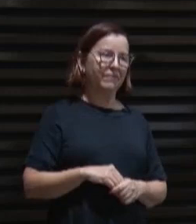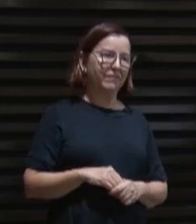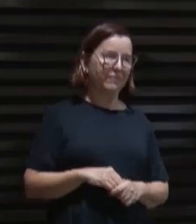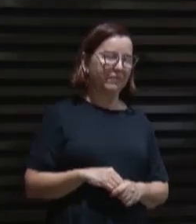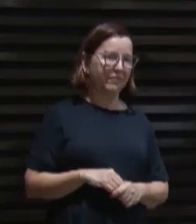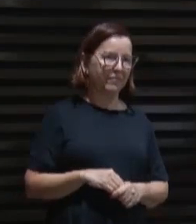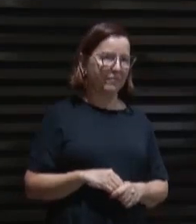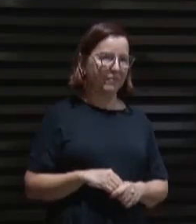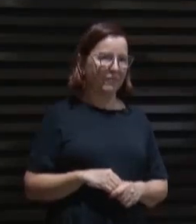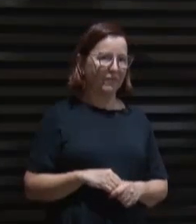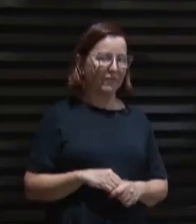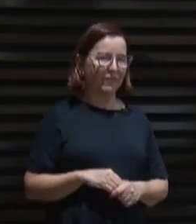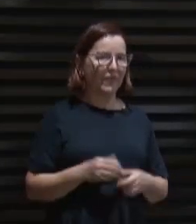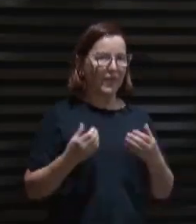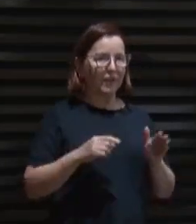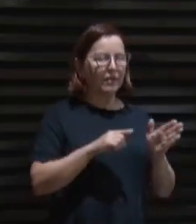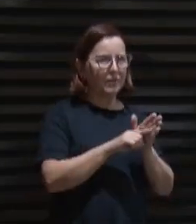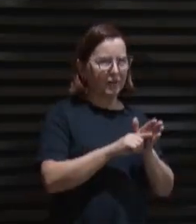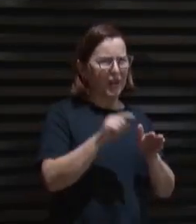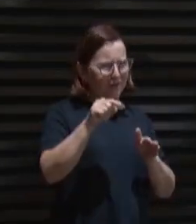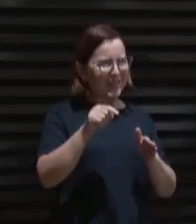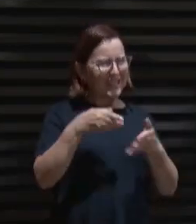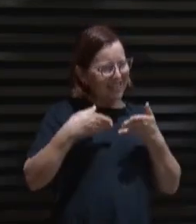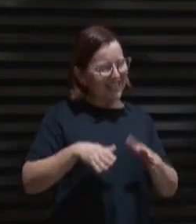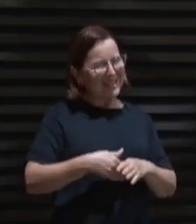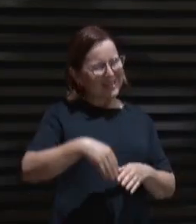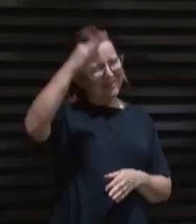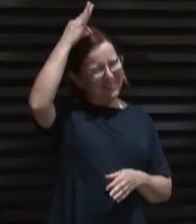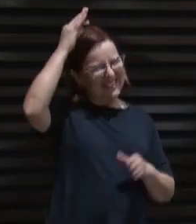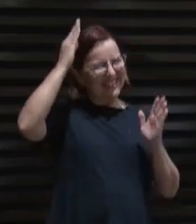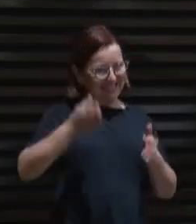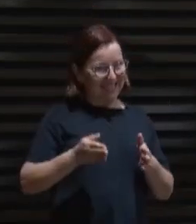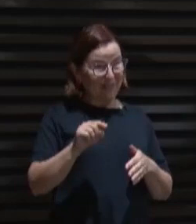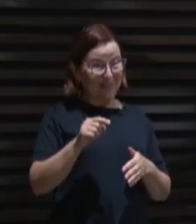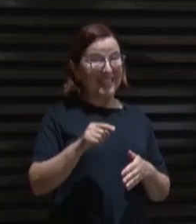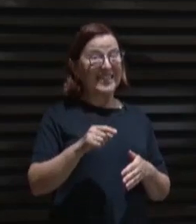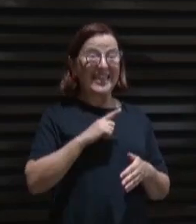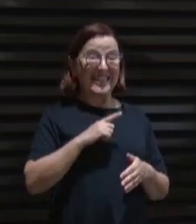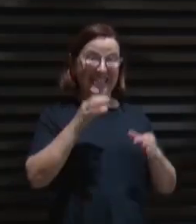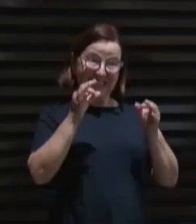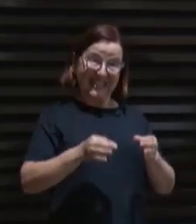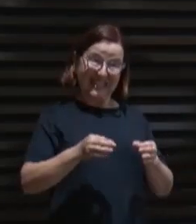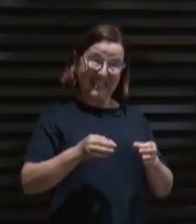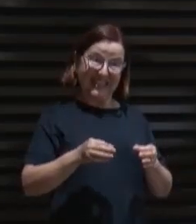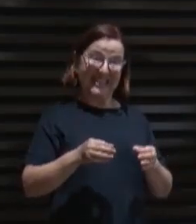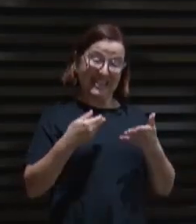Eu quero fazer só essas perguntas a você. Você nasceu de novo já? Você tem certeza do seu novo nascimento?